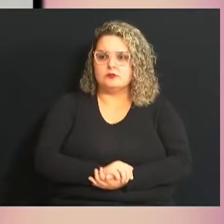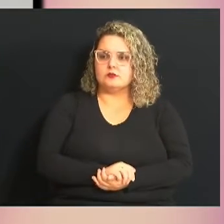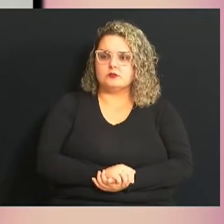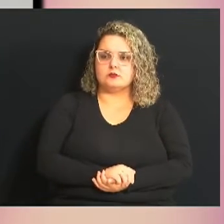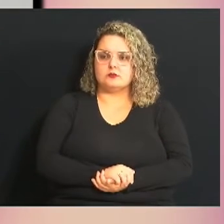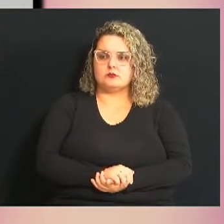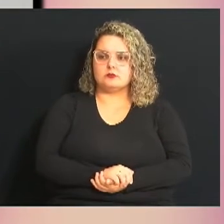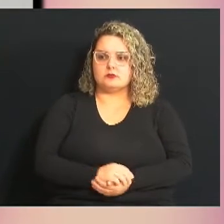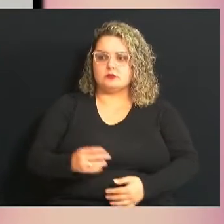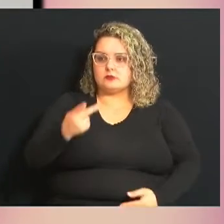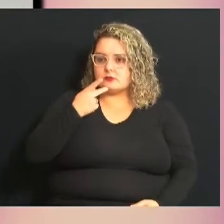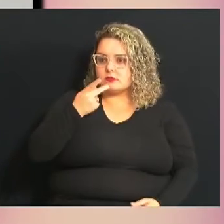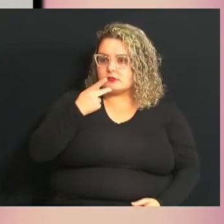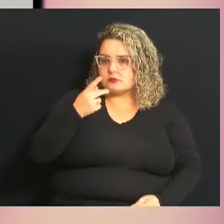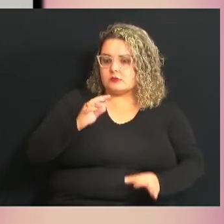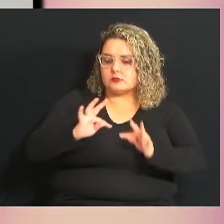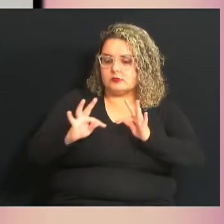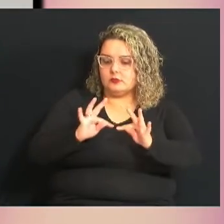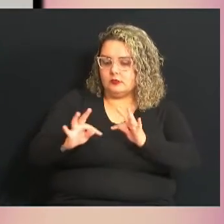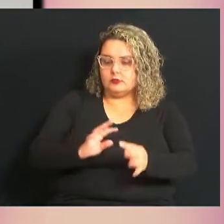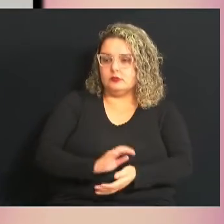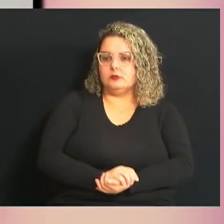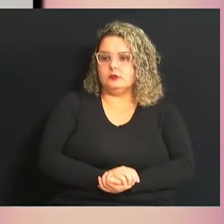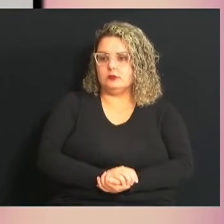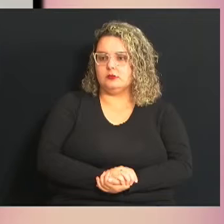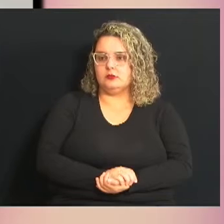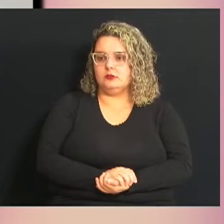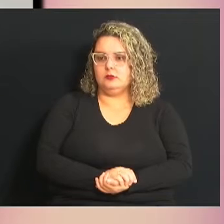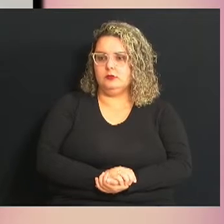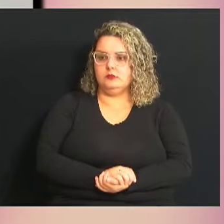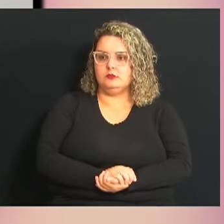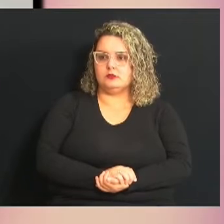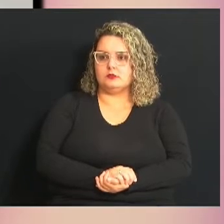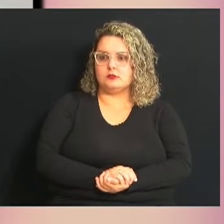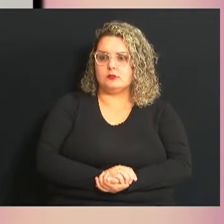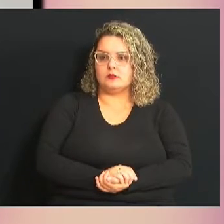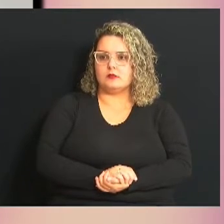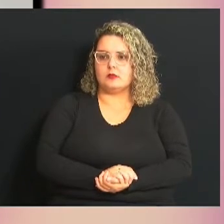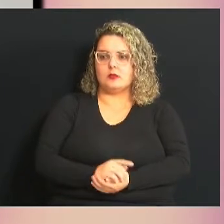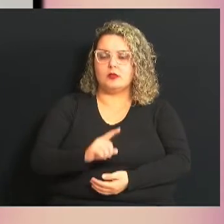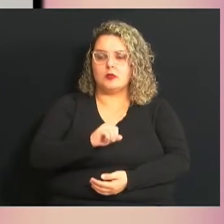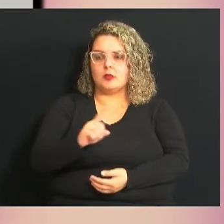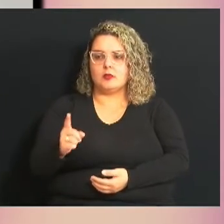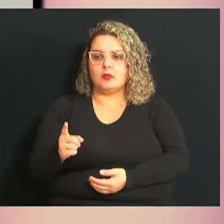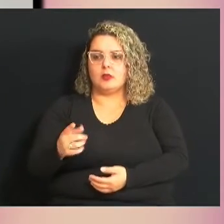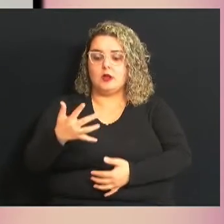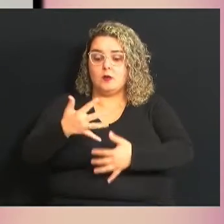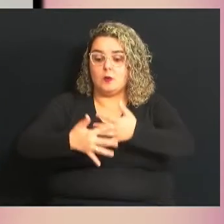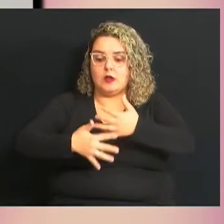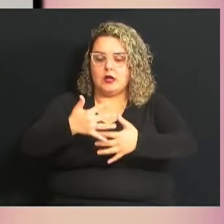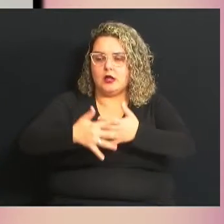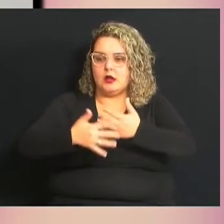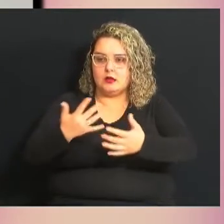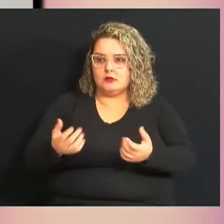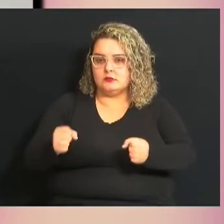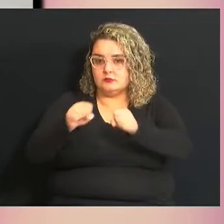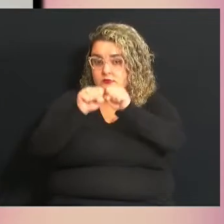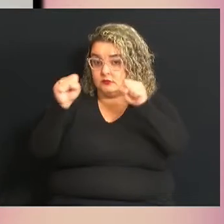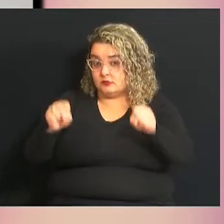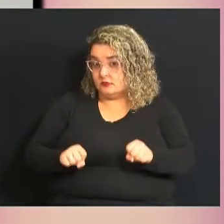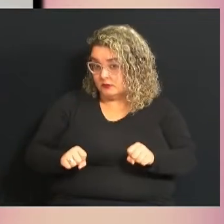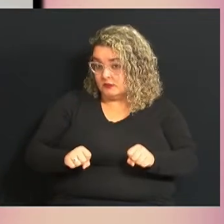Nós falamos que é uma técnica que ela não invade as condições sistêmicas do